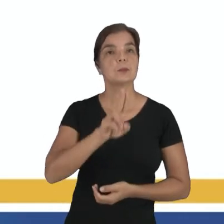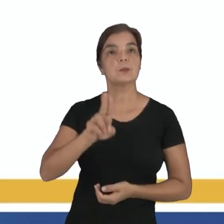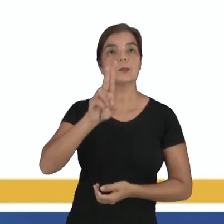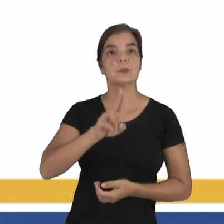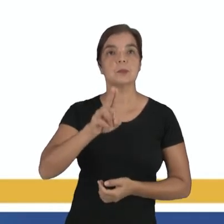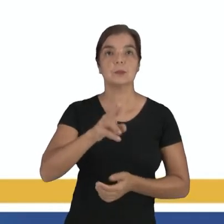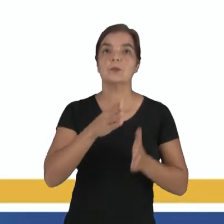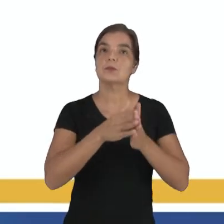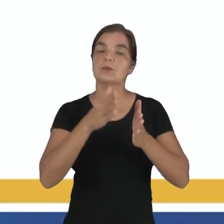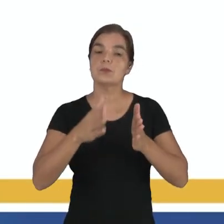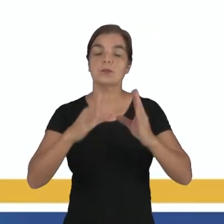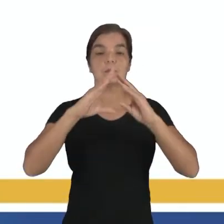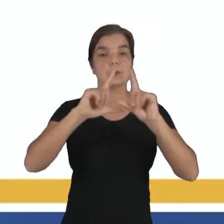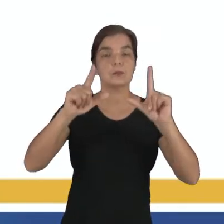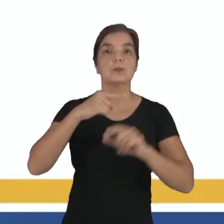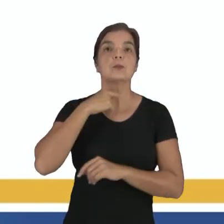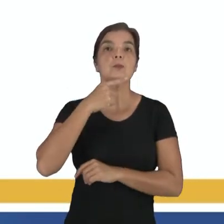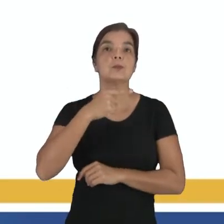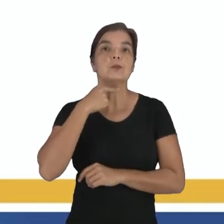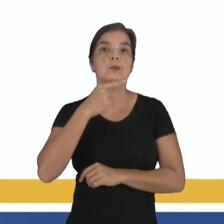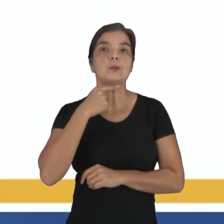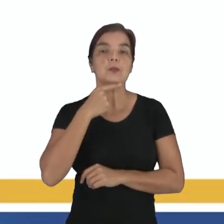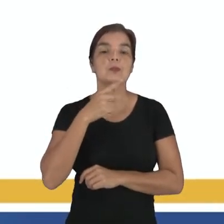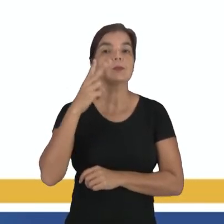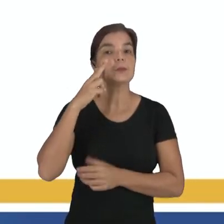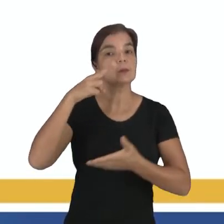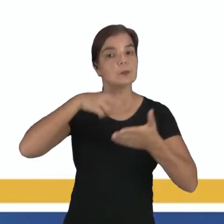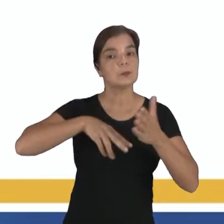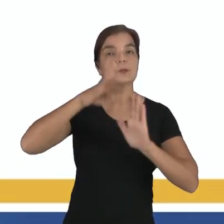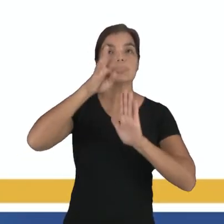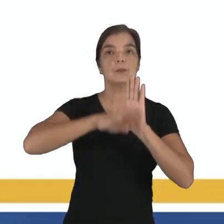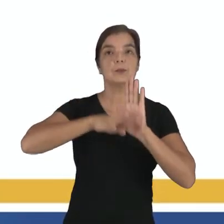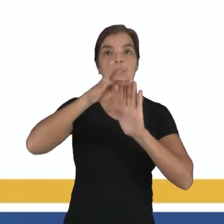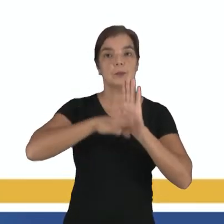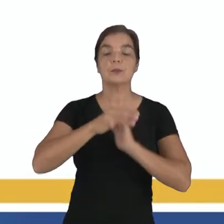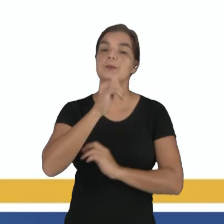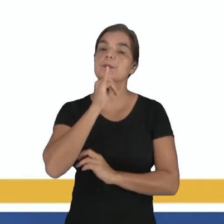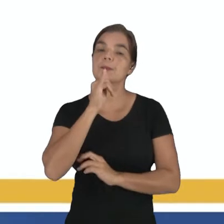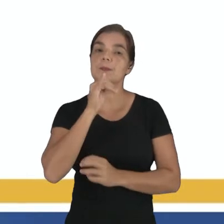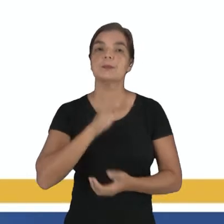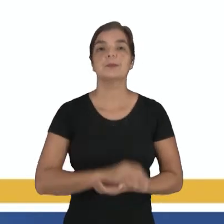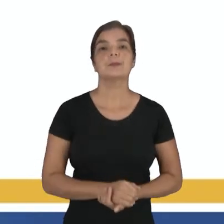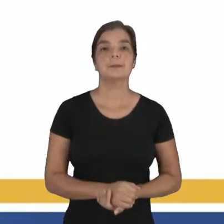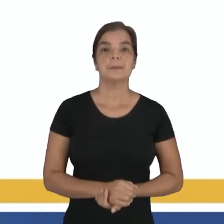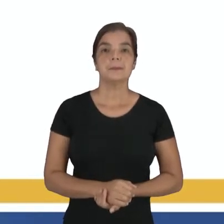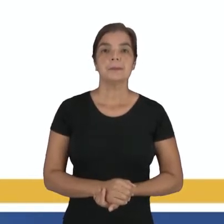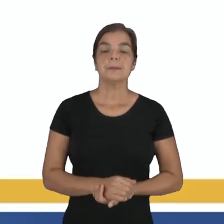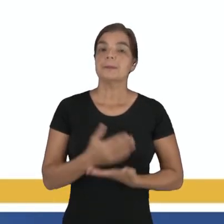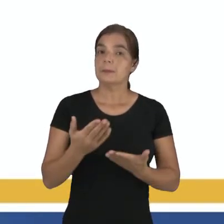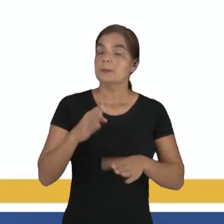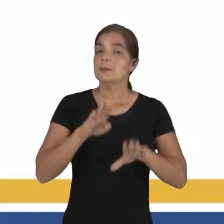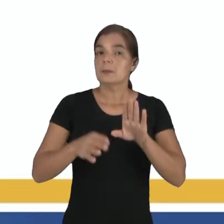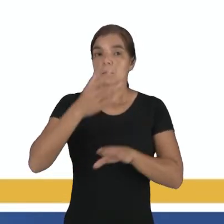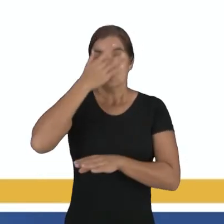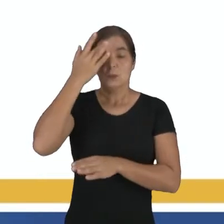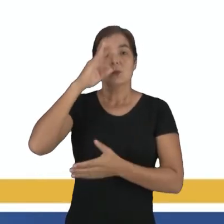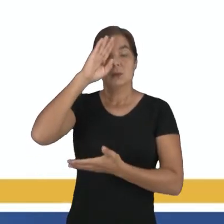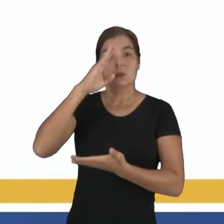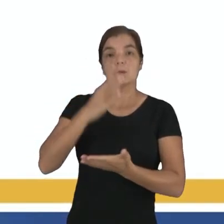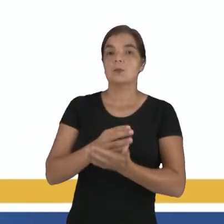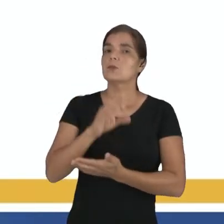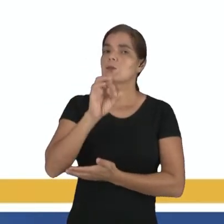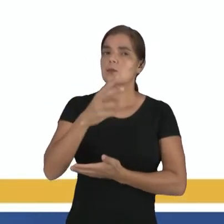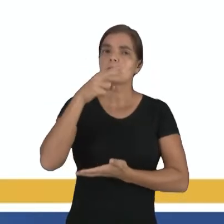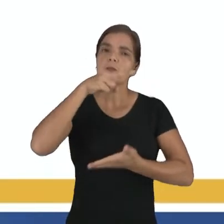Utilize procedimentos para esclarecer dúvidas. Reler o texto, por exemplo. Pessoal, muitas pessoas acreditam